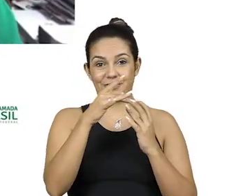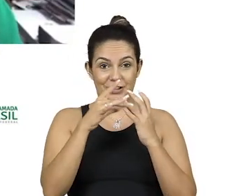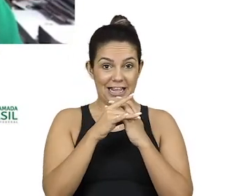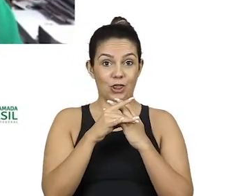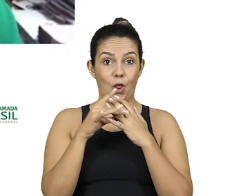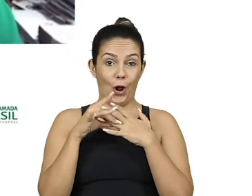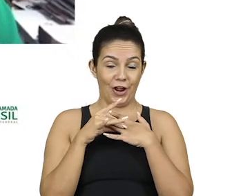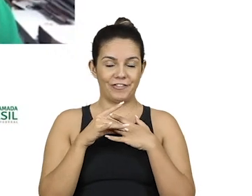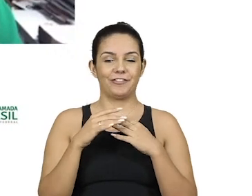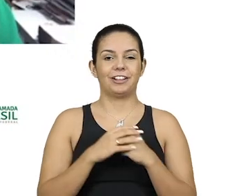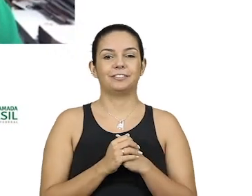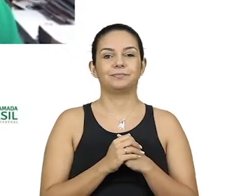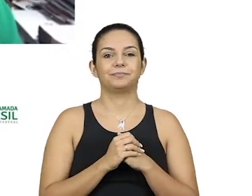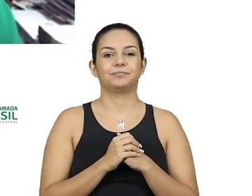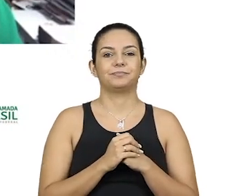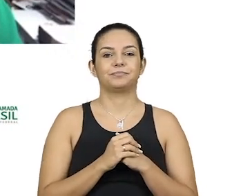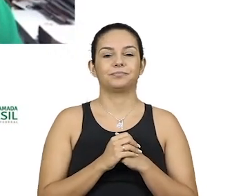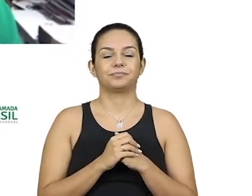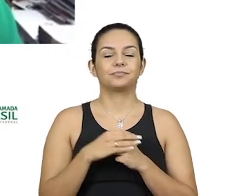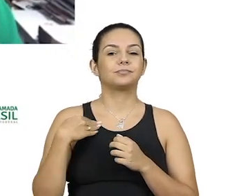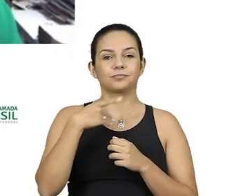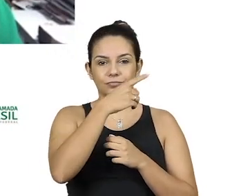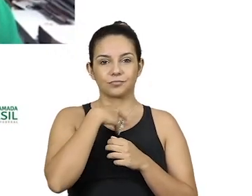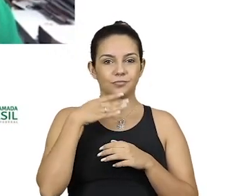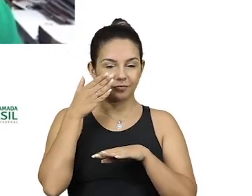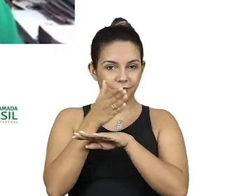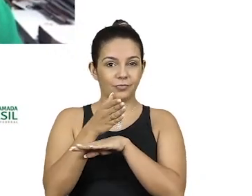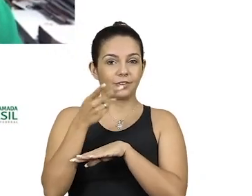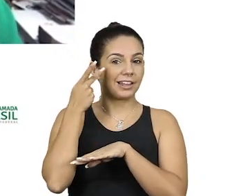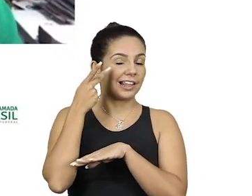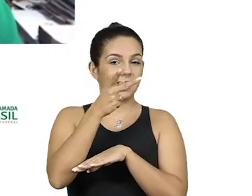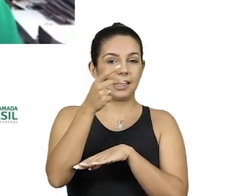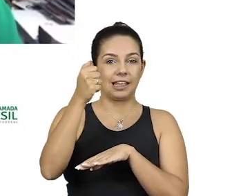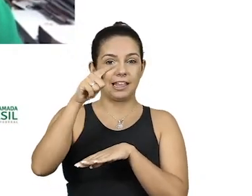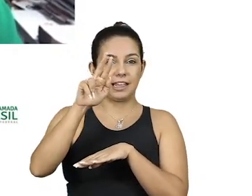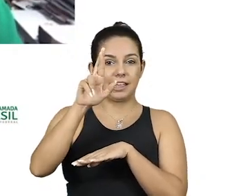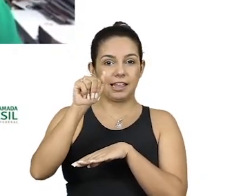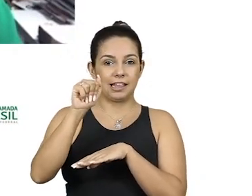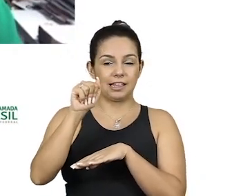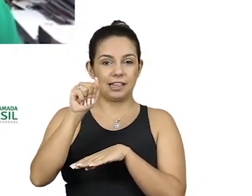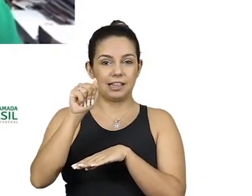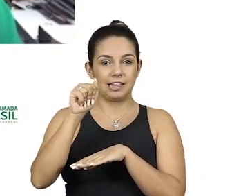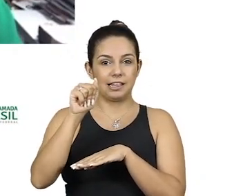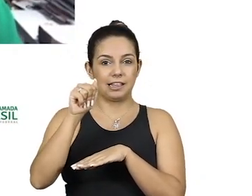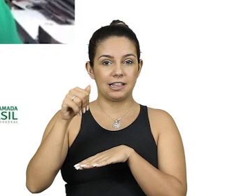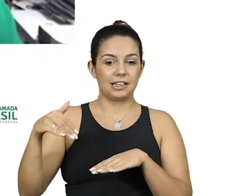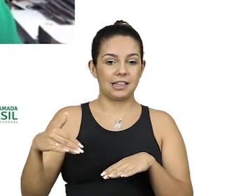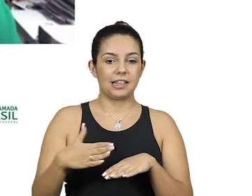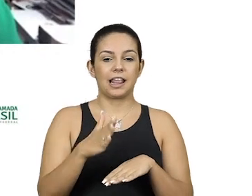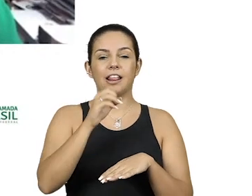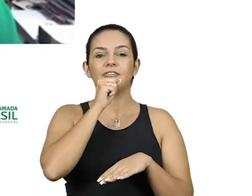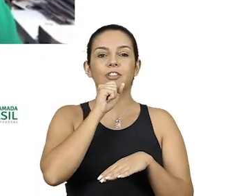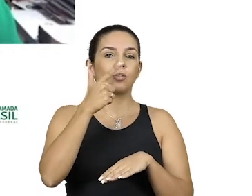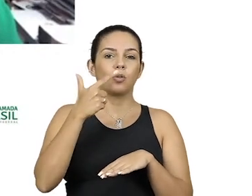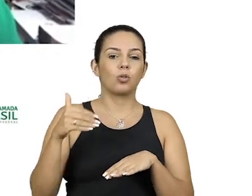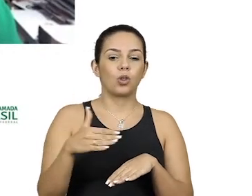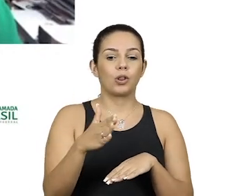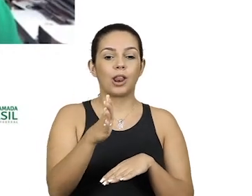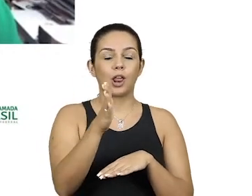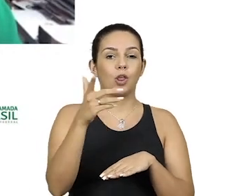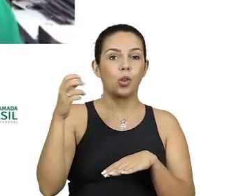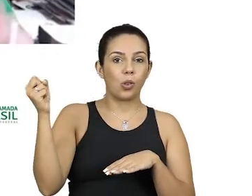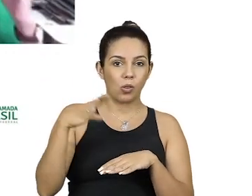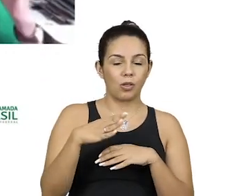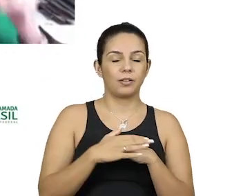Preto, e fomos para Angra pela Estrada Velha, não tinha ainda Estrada